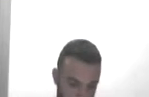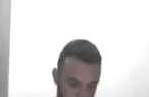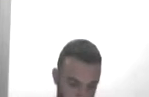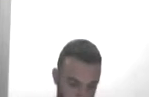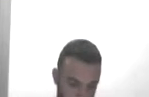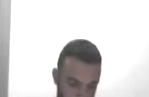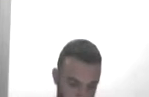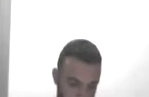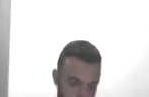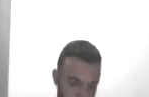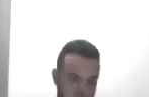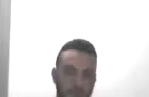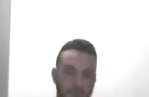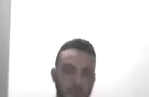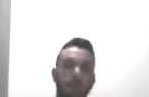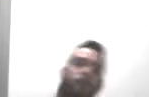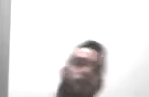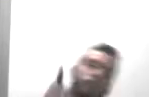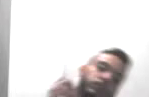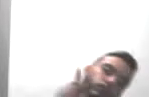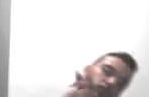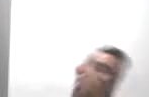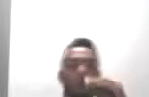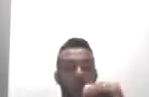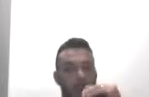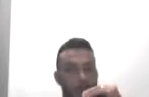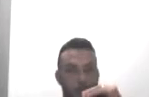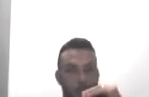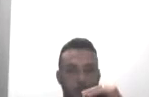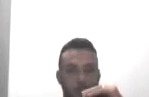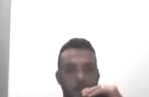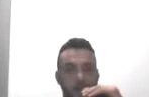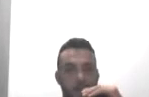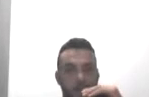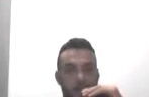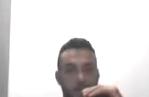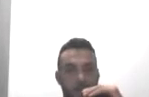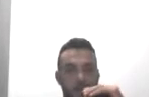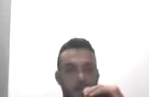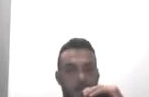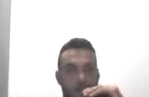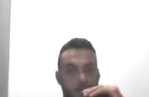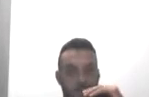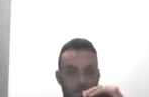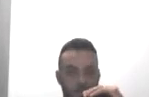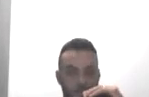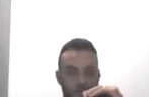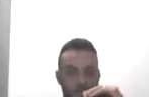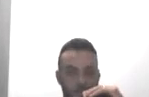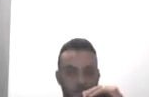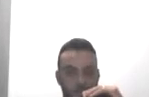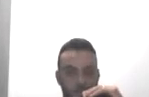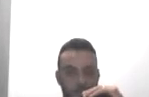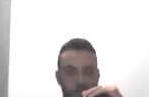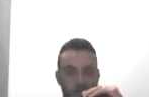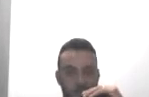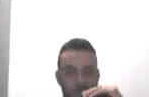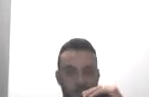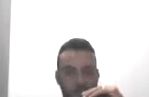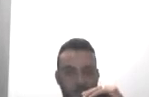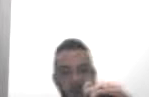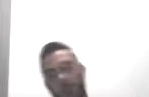quando determina a quantidade de base, né? Quando eu determino quando a determinada quantidade de base é adicionada a